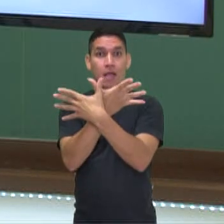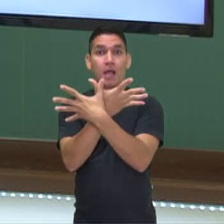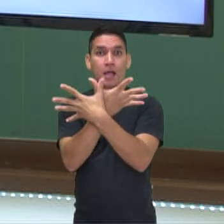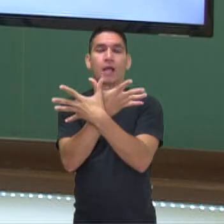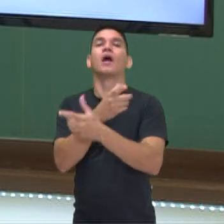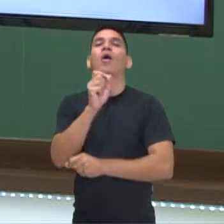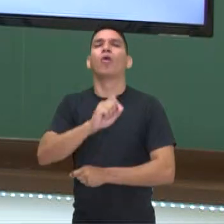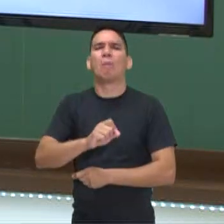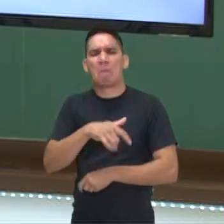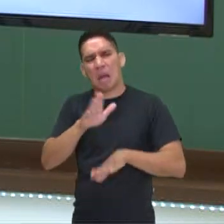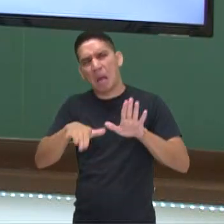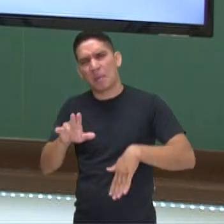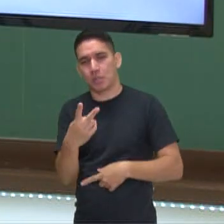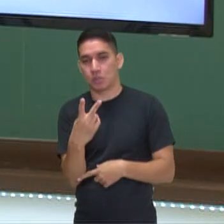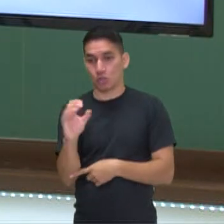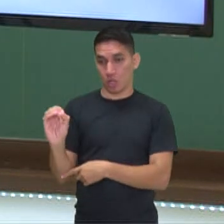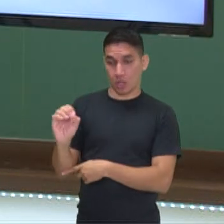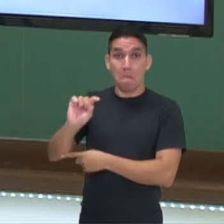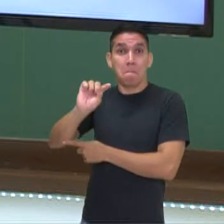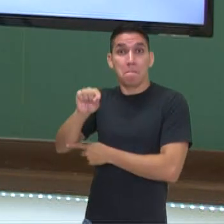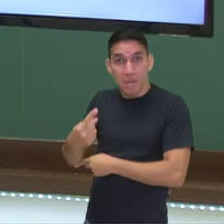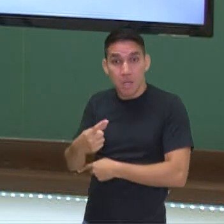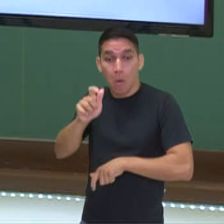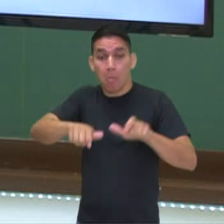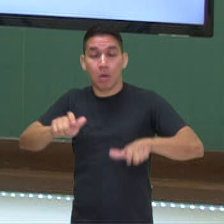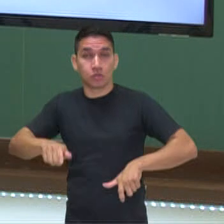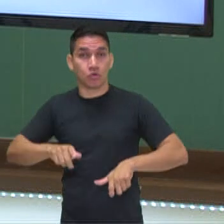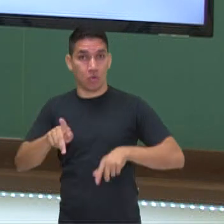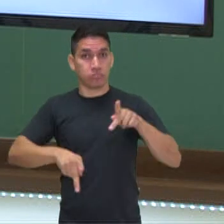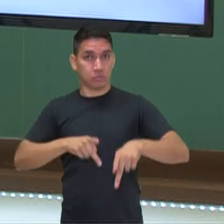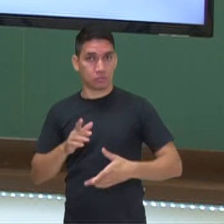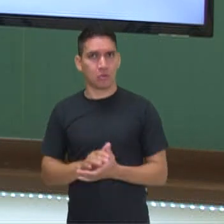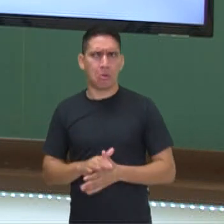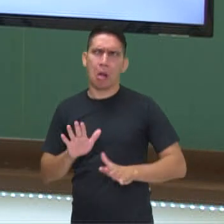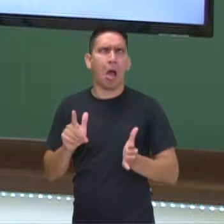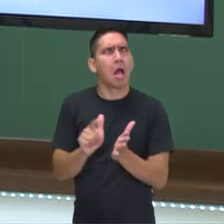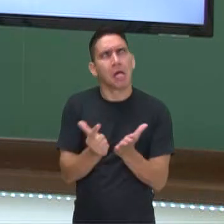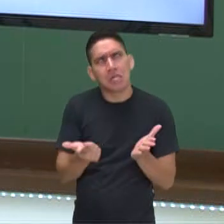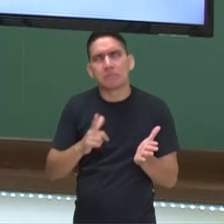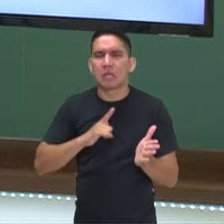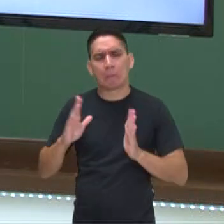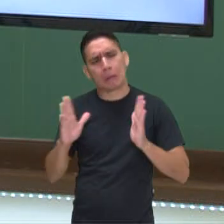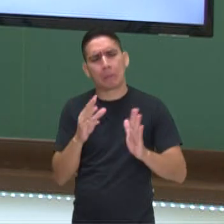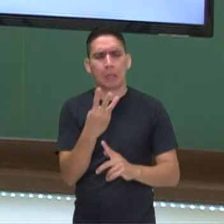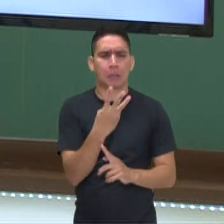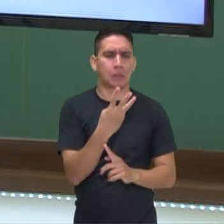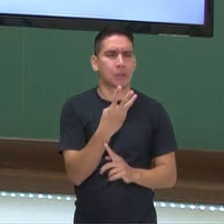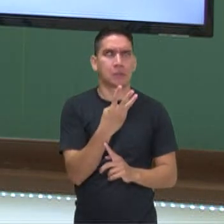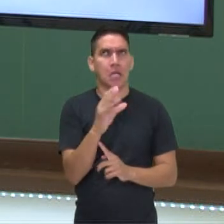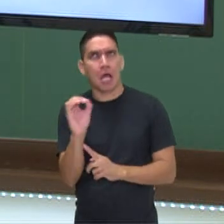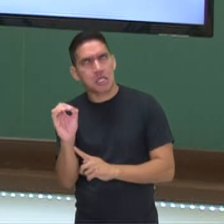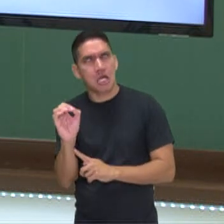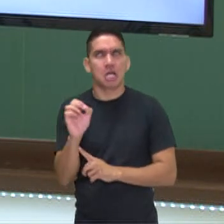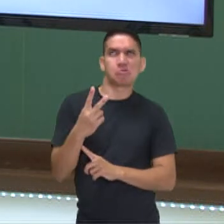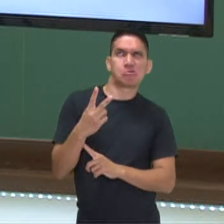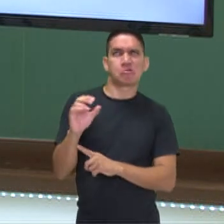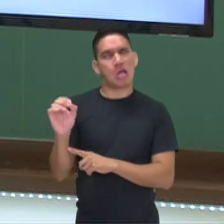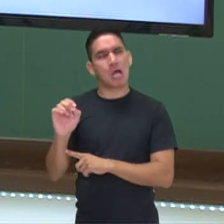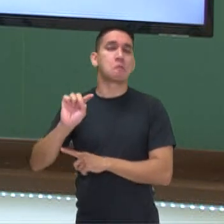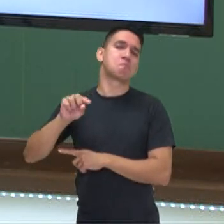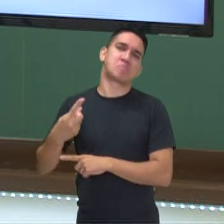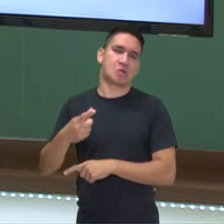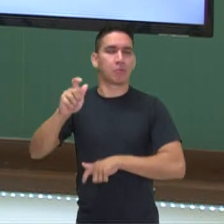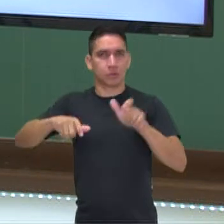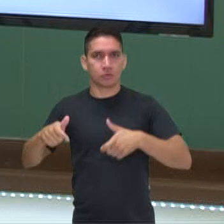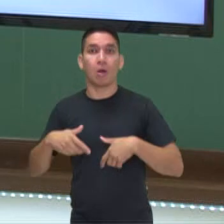mil habitantes, né? Alguns livros, alguns historiadores trazem entre 200 e 300 mil habitantes. Então, o Hernán Cortés